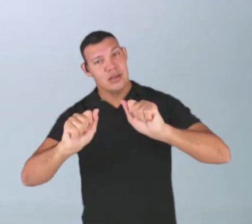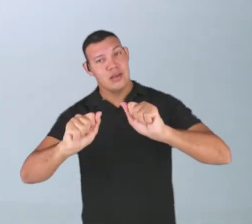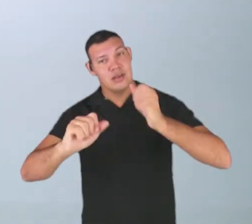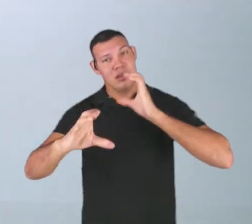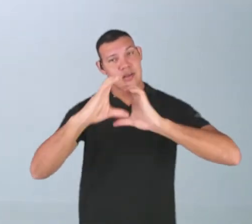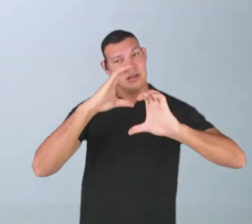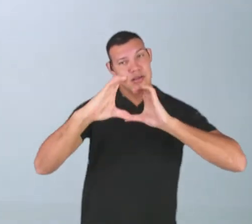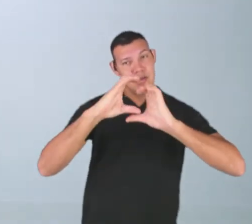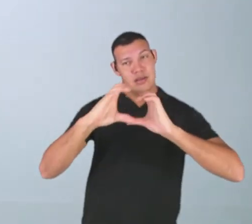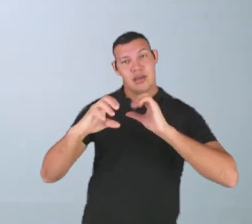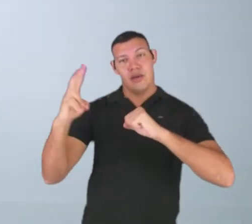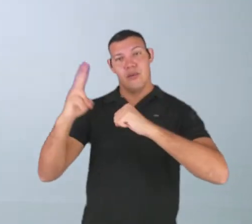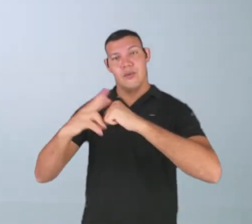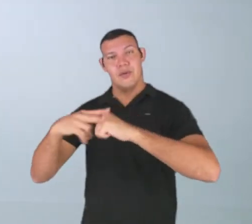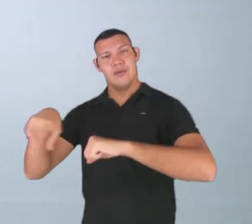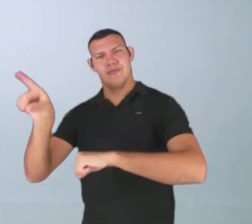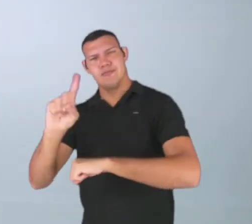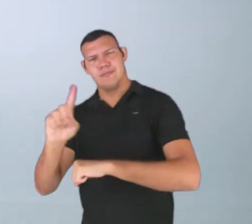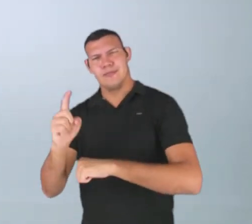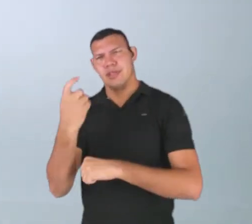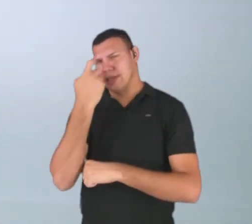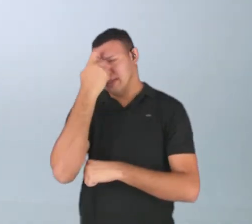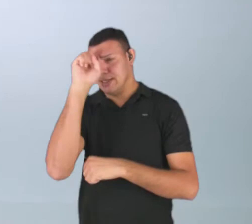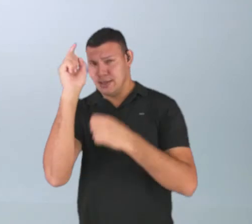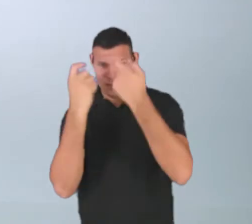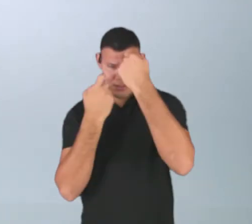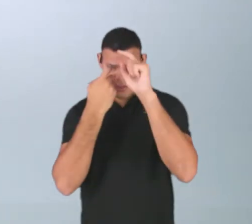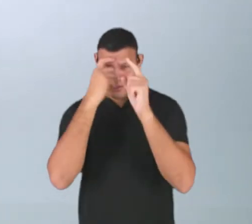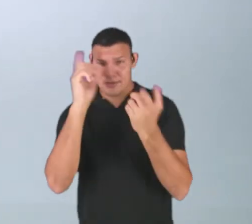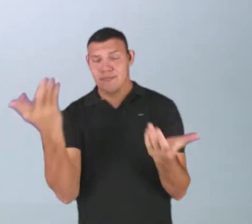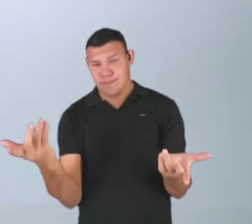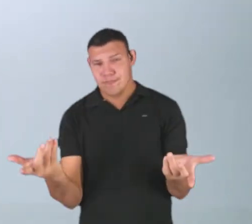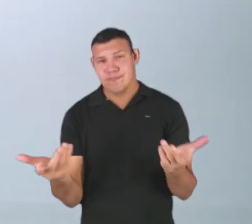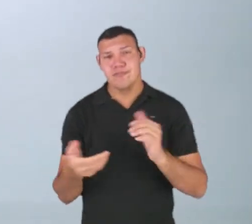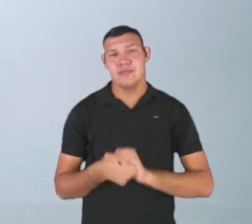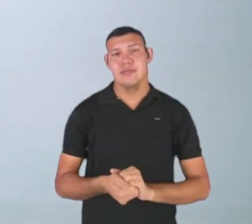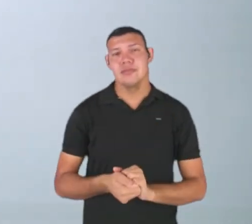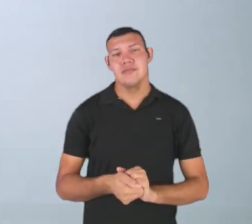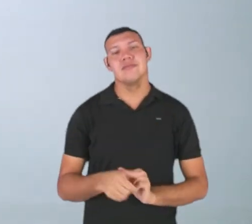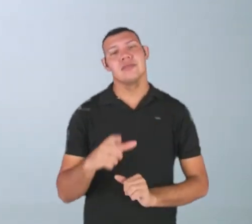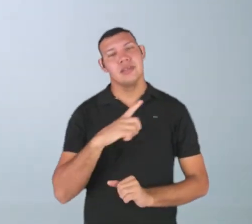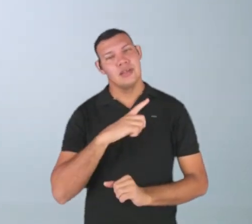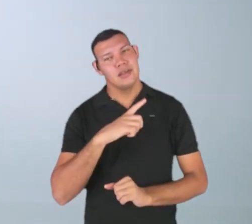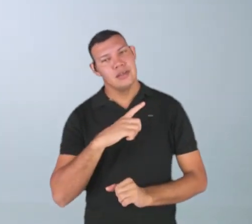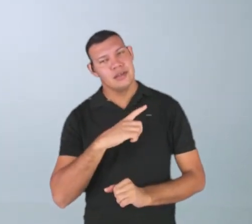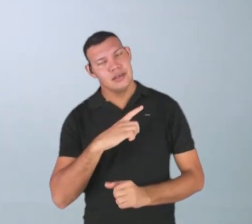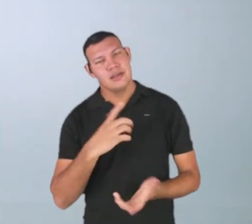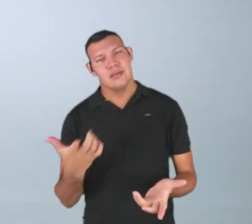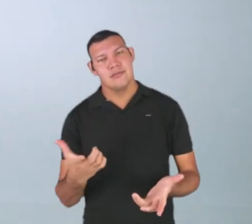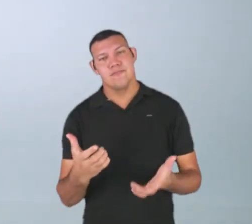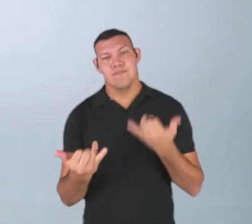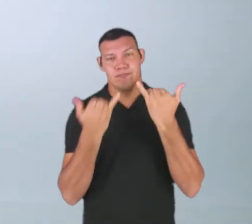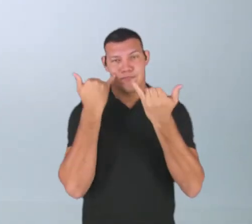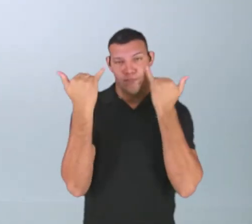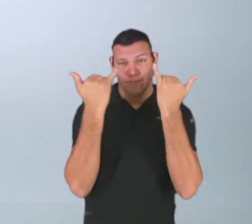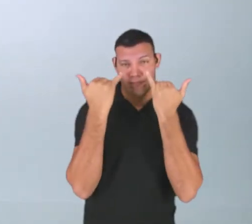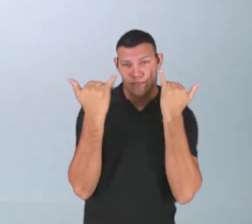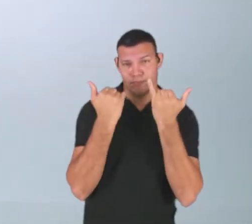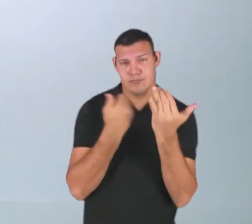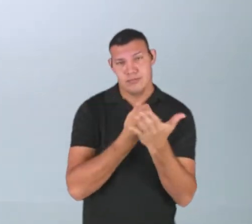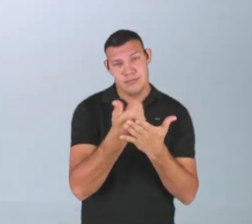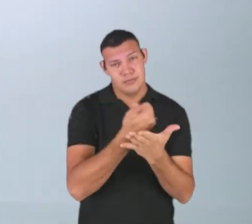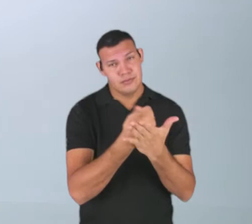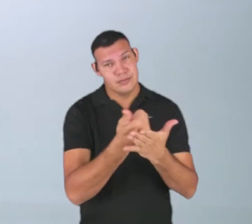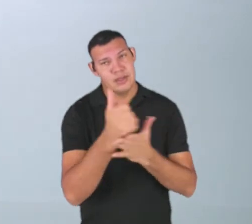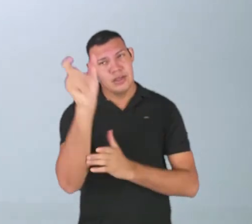eles, pelos seus idealizadores e animadores, eles têm uma mensagem por trás das ações desses